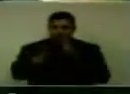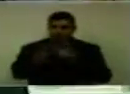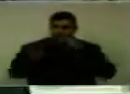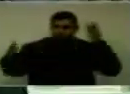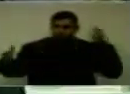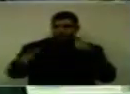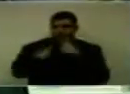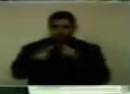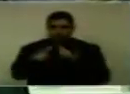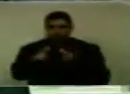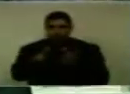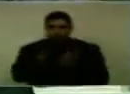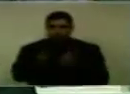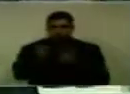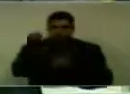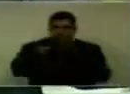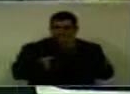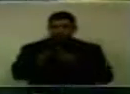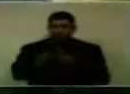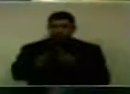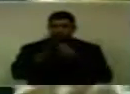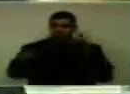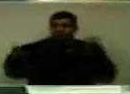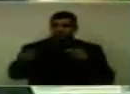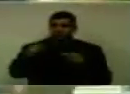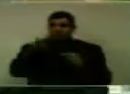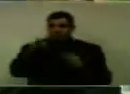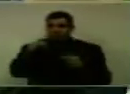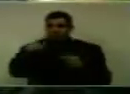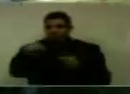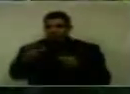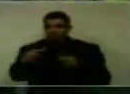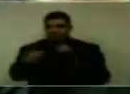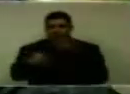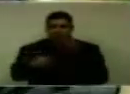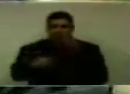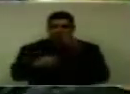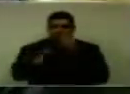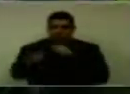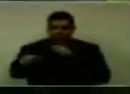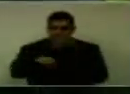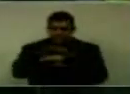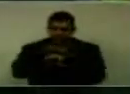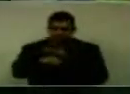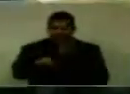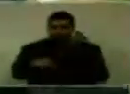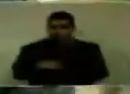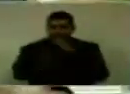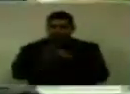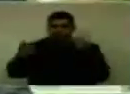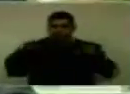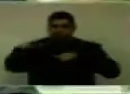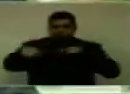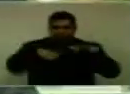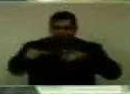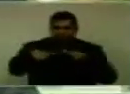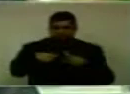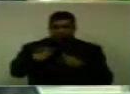da situação, às custas do Judiciário, à custa do MP, quando essa matéria foi alvo de um grande